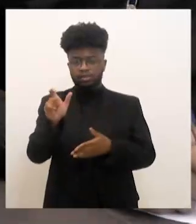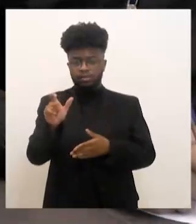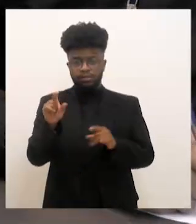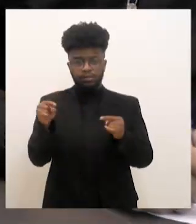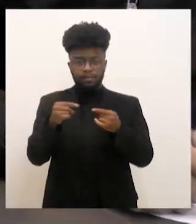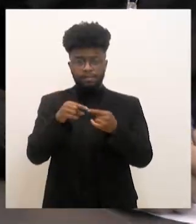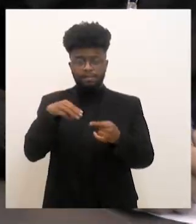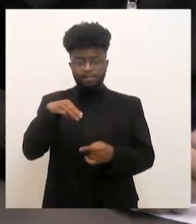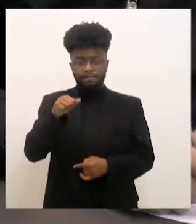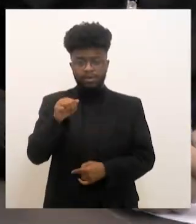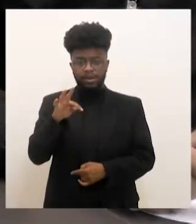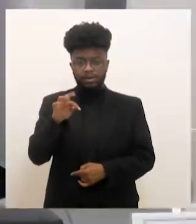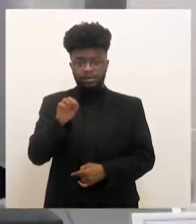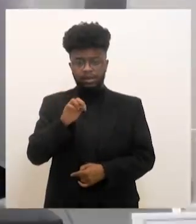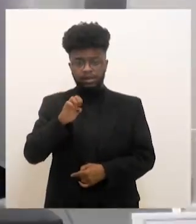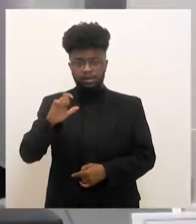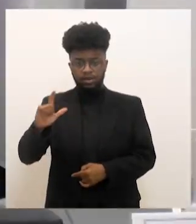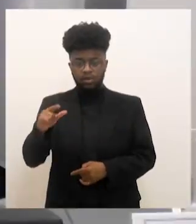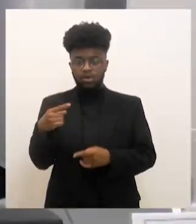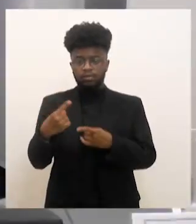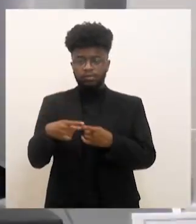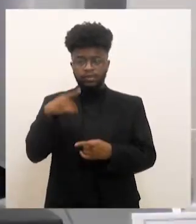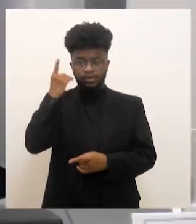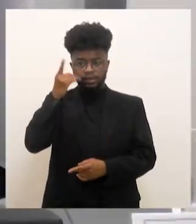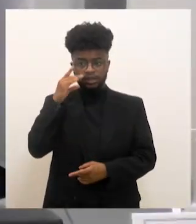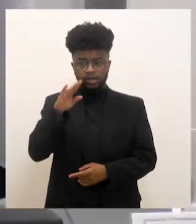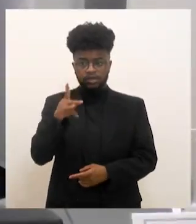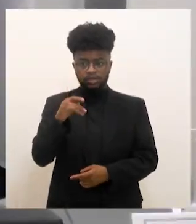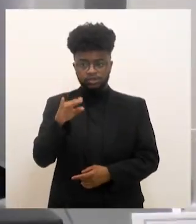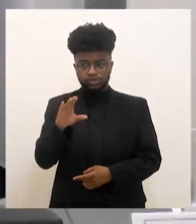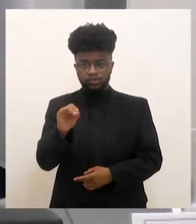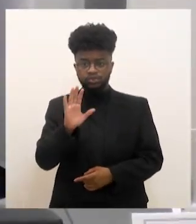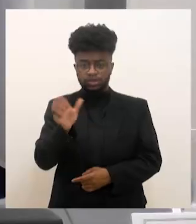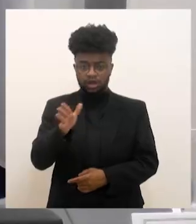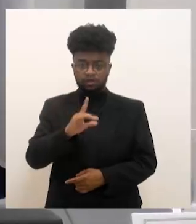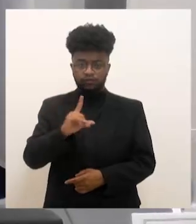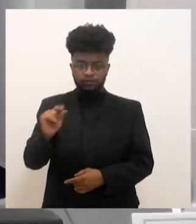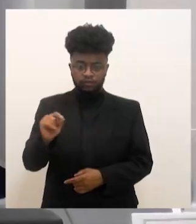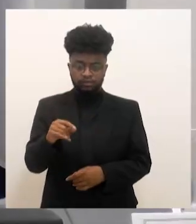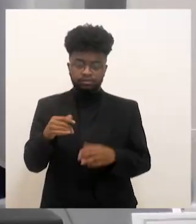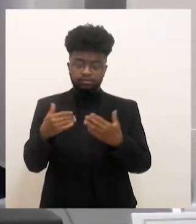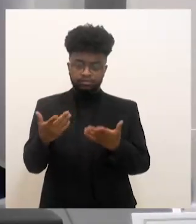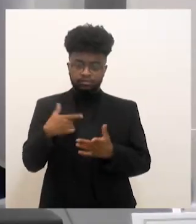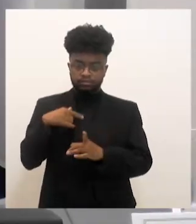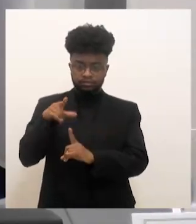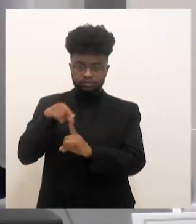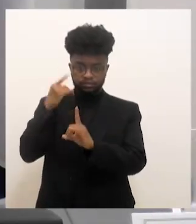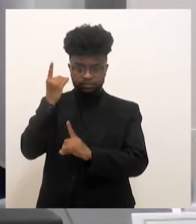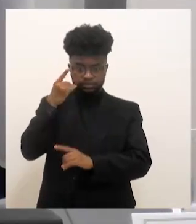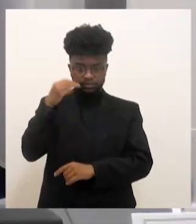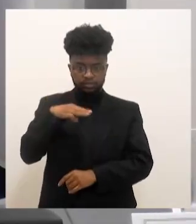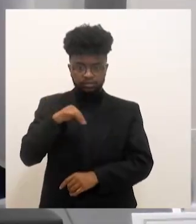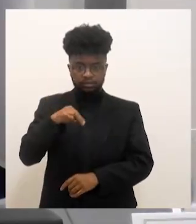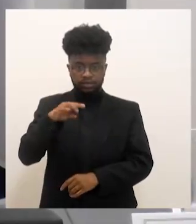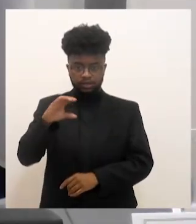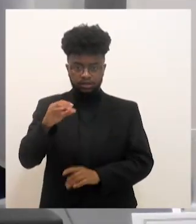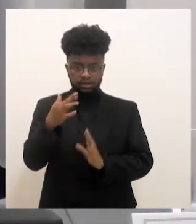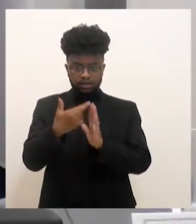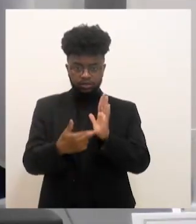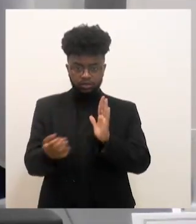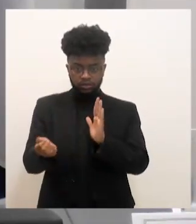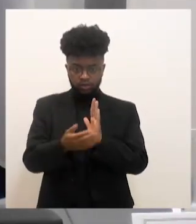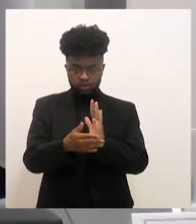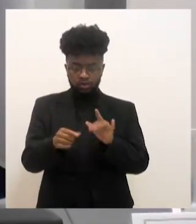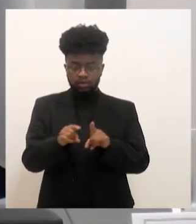natureza material. É só porque o deputado Chico já se ausentou, então está designado o deputado Carlos Mink, novo relator da matéria,